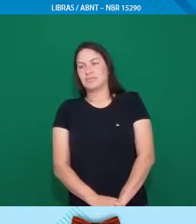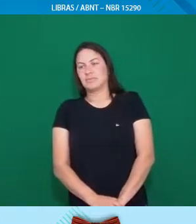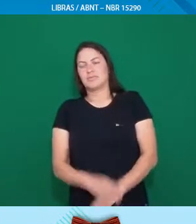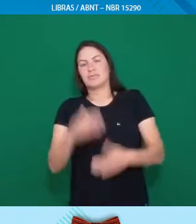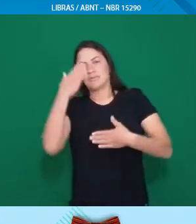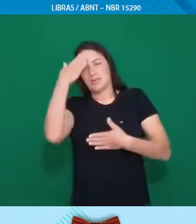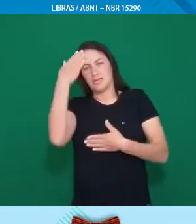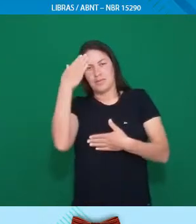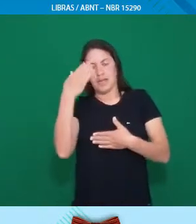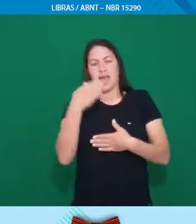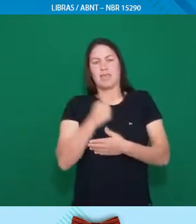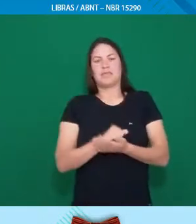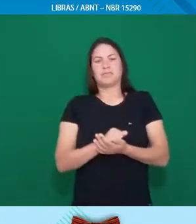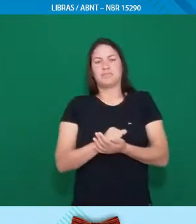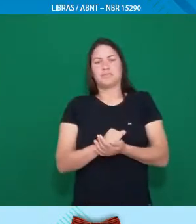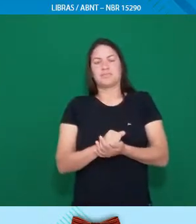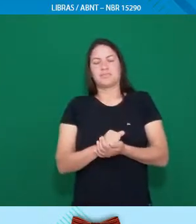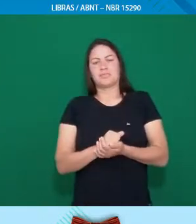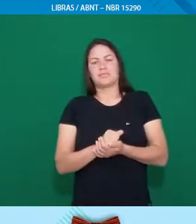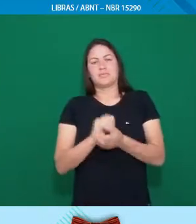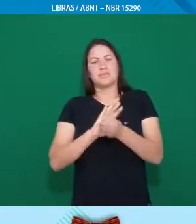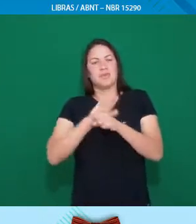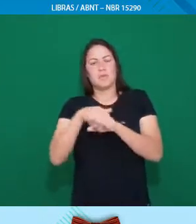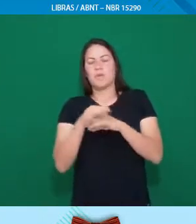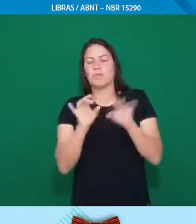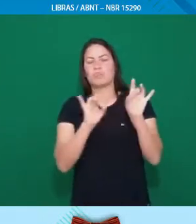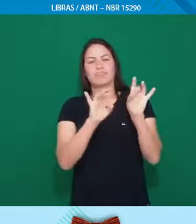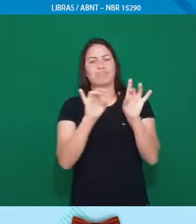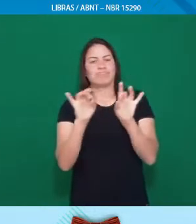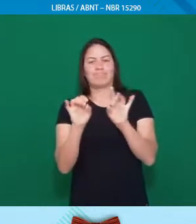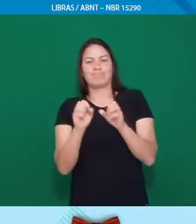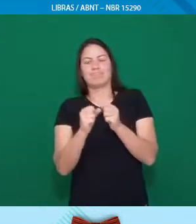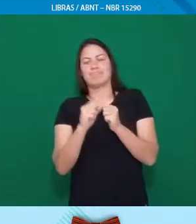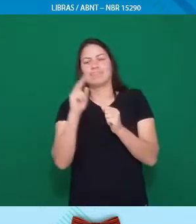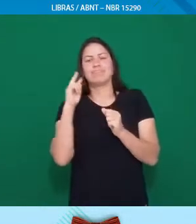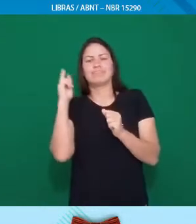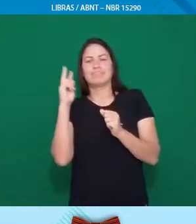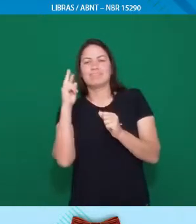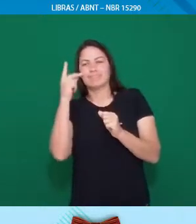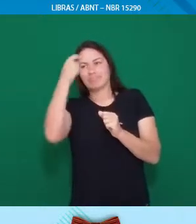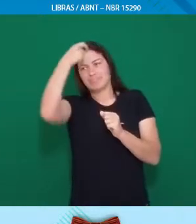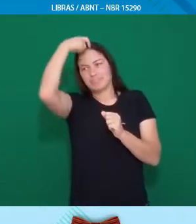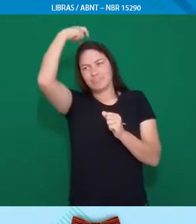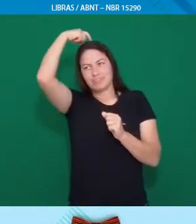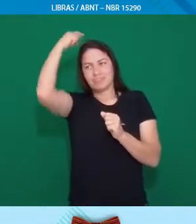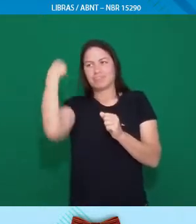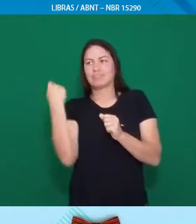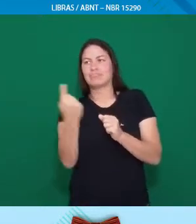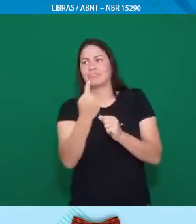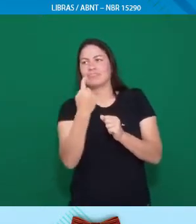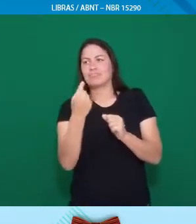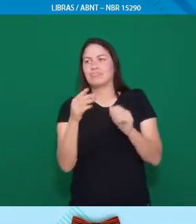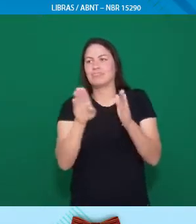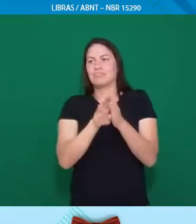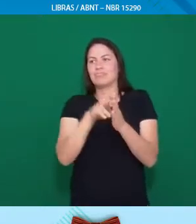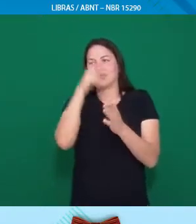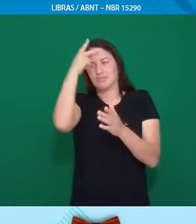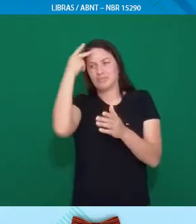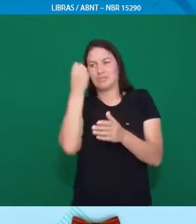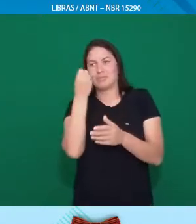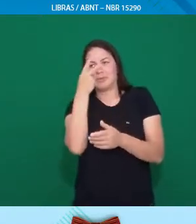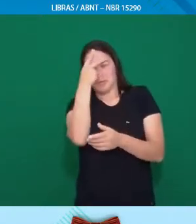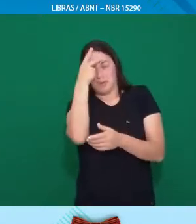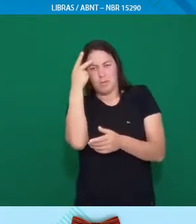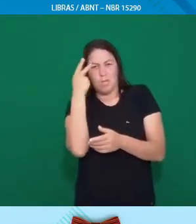muito obrigado Marli diga uma noite como hoje né Vereador Rogério é muito especial para nós também porque a gente recebendo